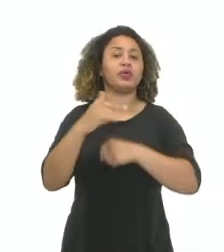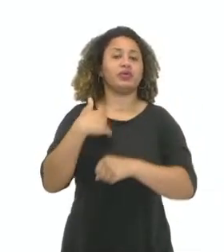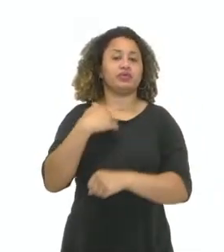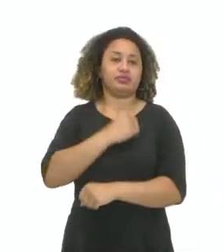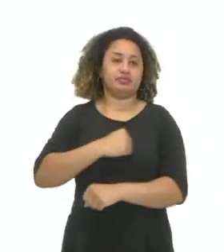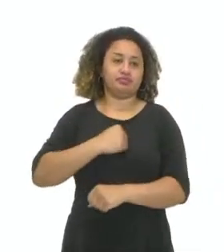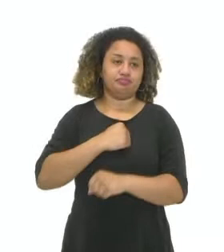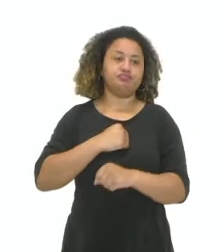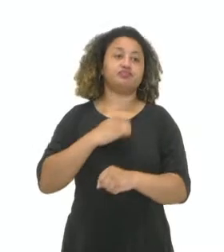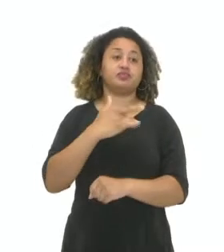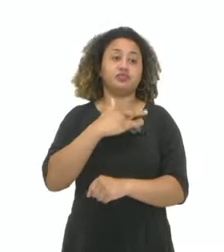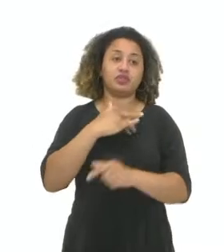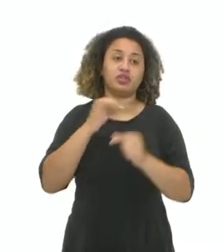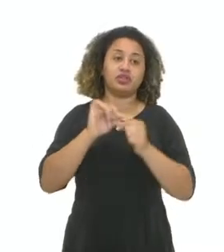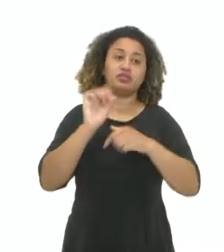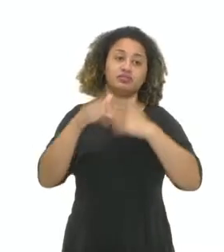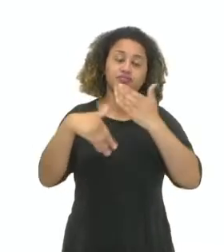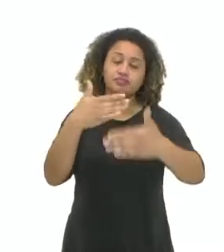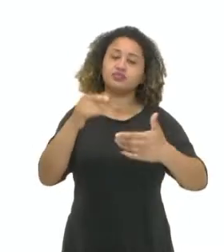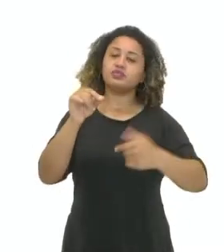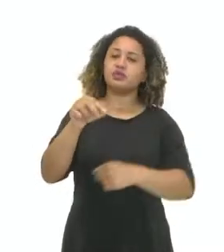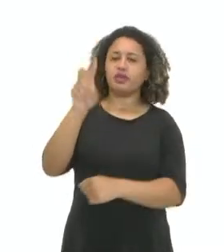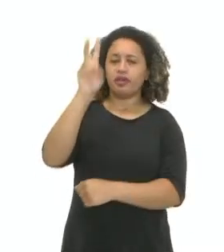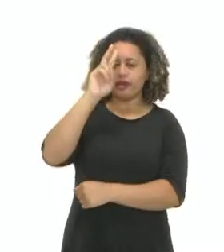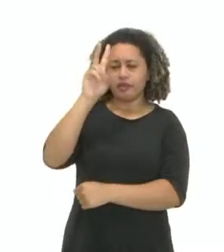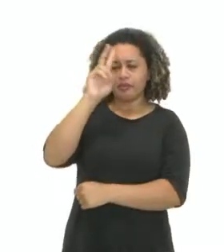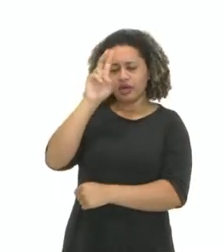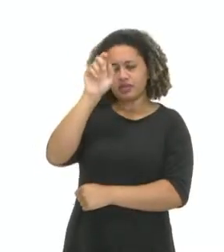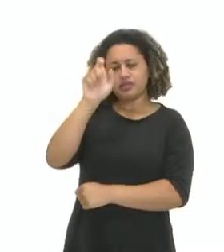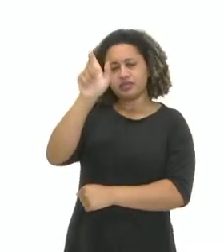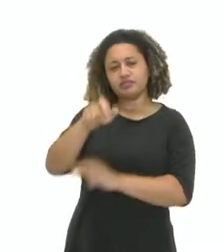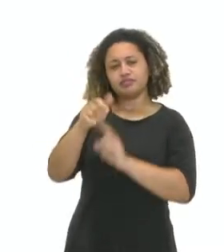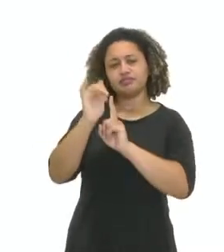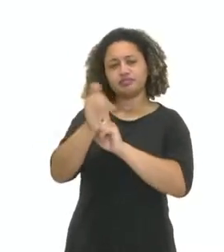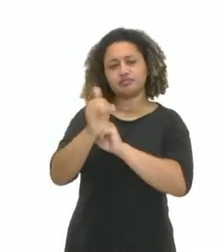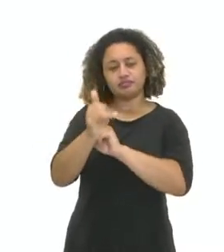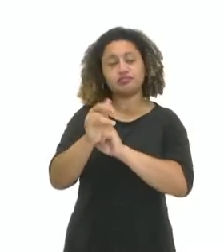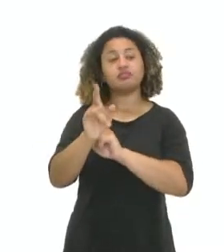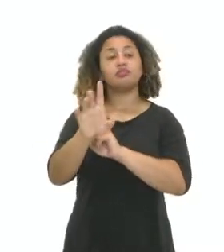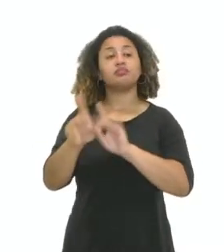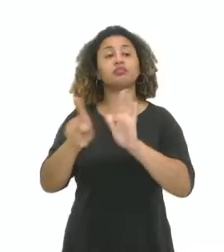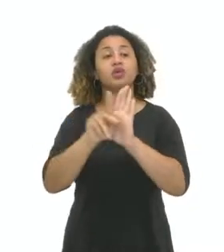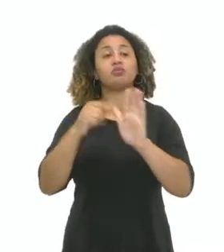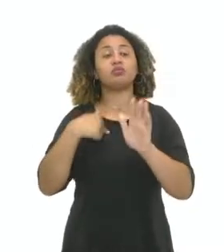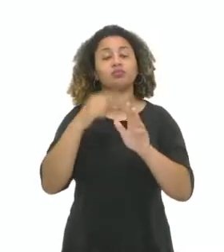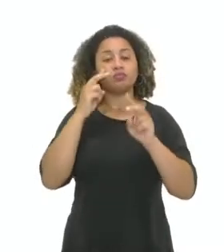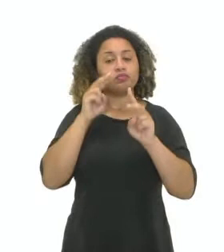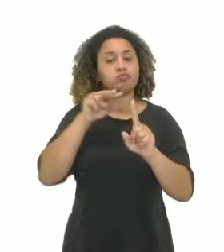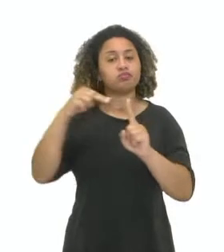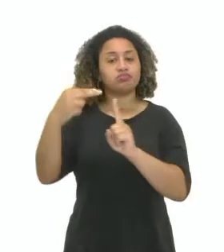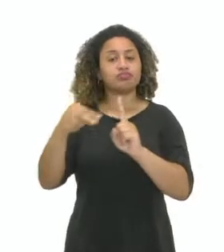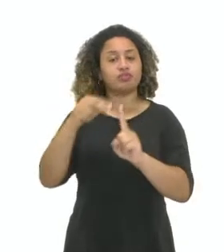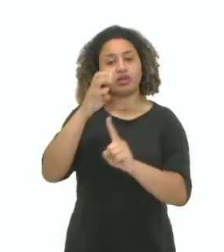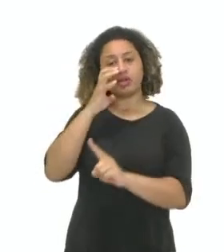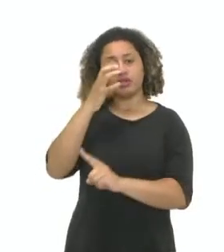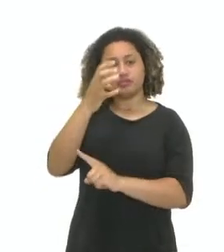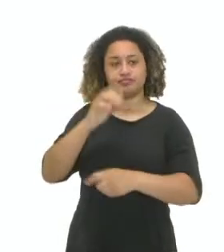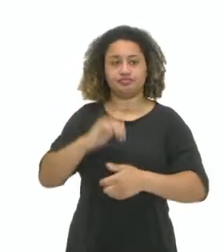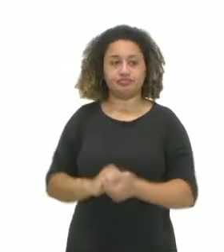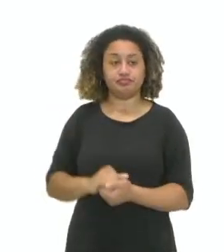pelo processo memorialista do narrador, permeado então por uma visão crítica.